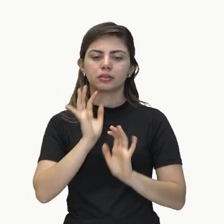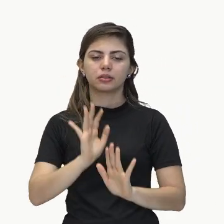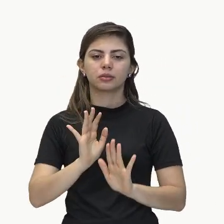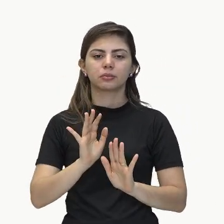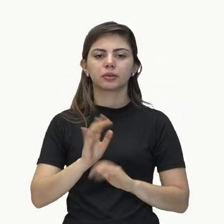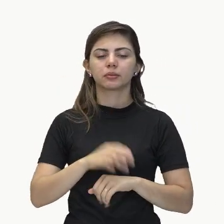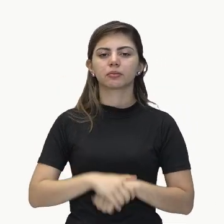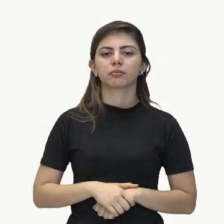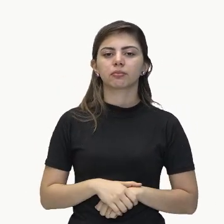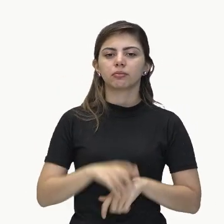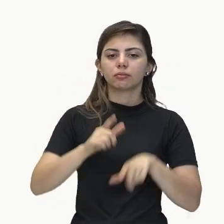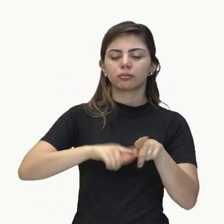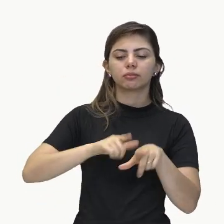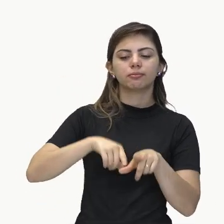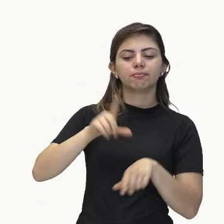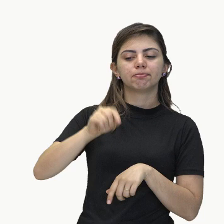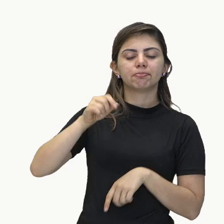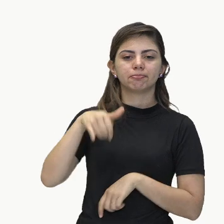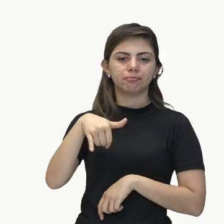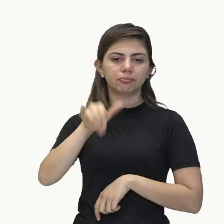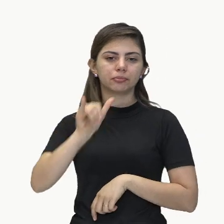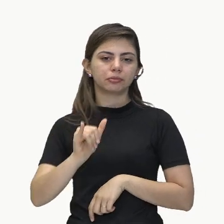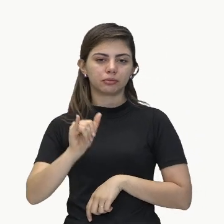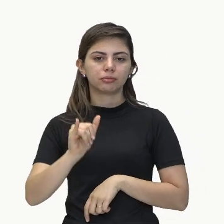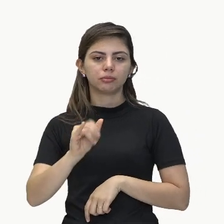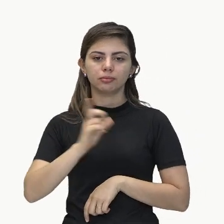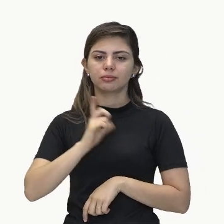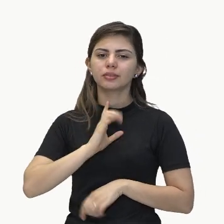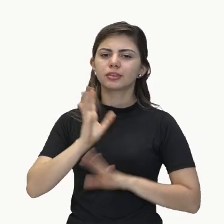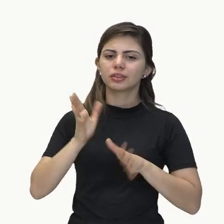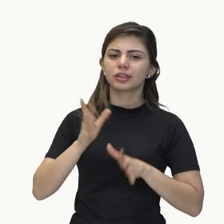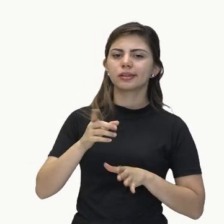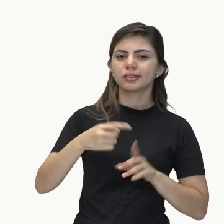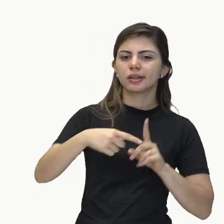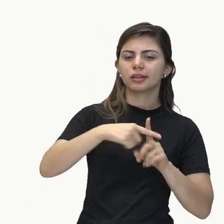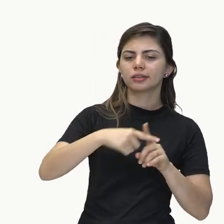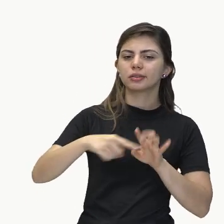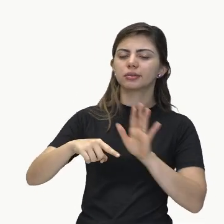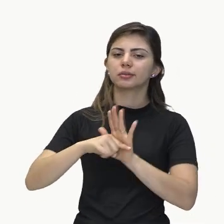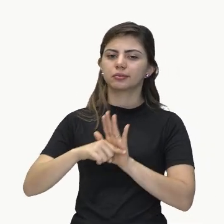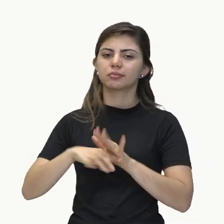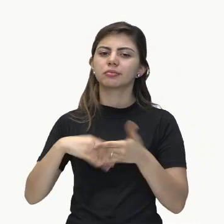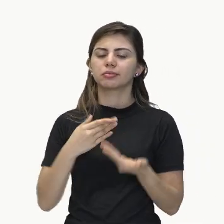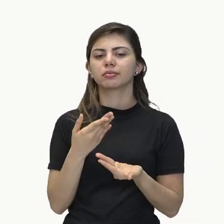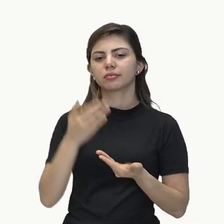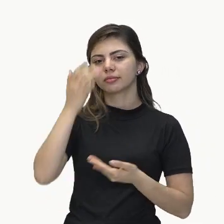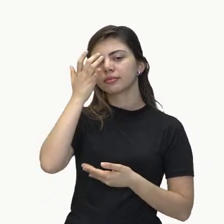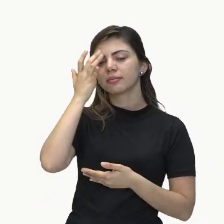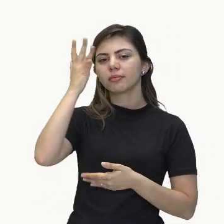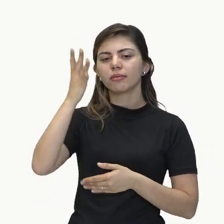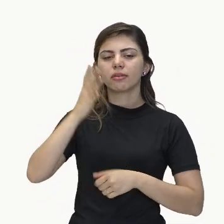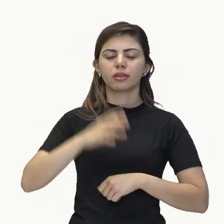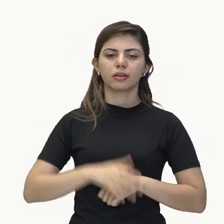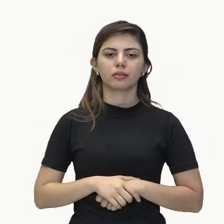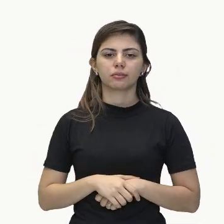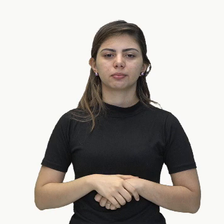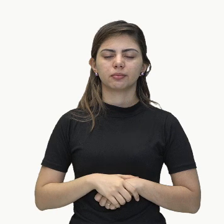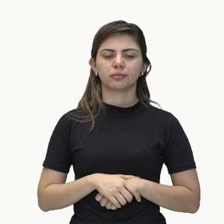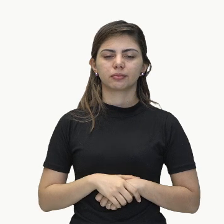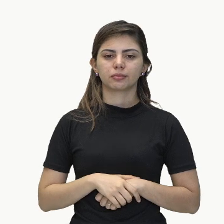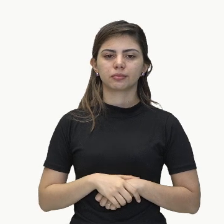professor, que o senhor escolheu o y? Porque ele já tem sinais diferentes. Então, ele já vai facilitar pelo menos um pouquinho da minha